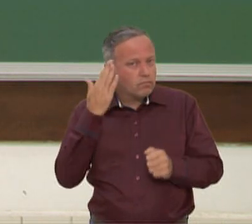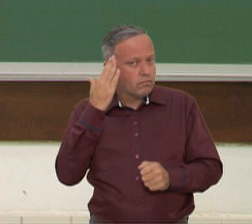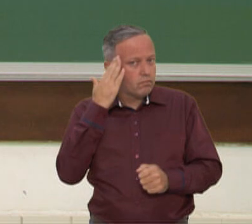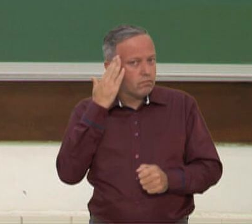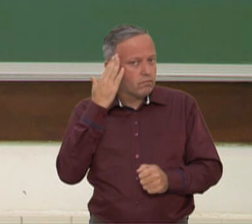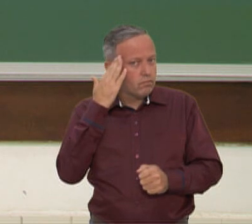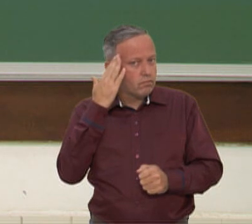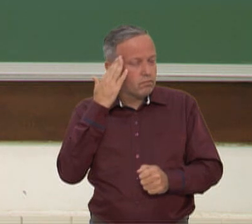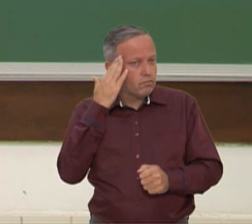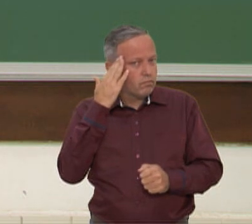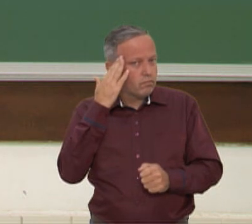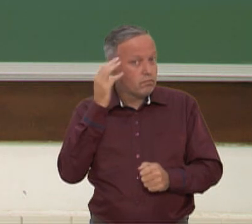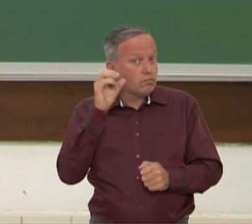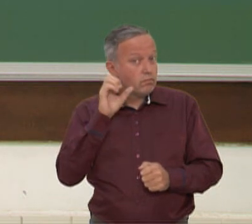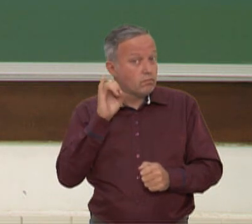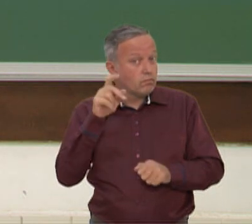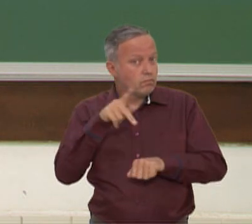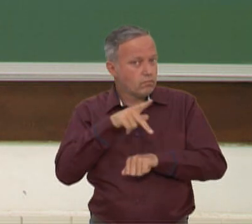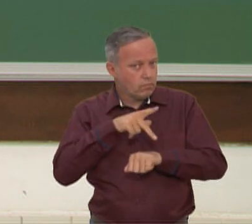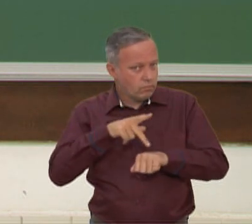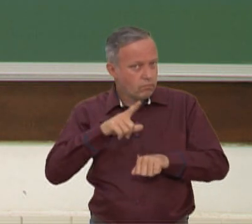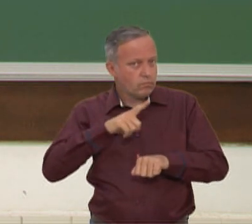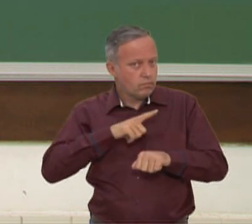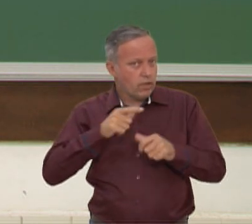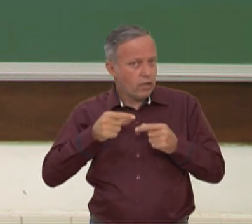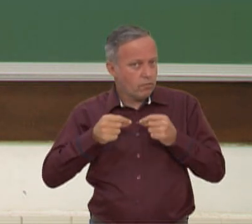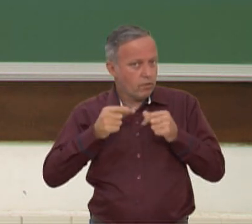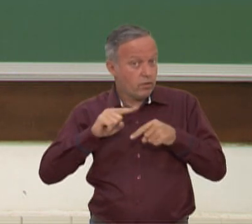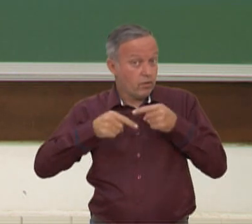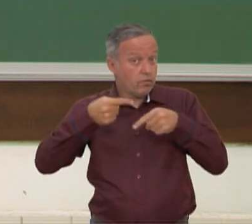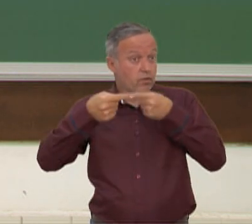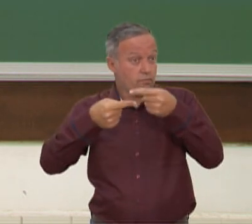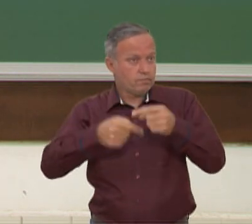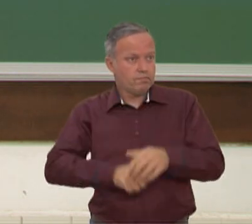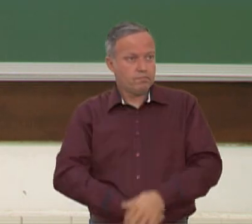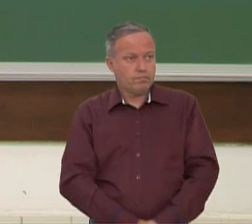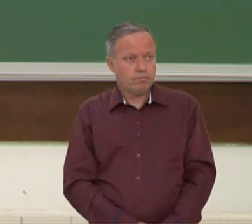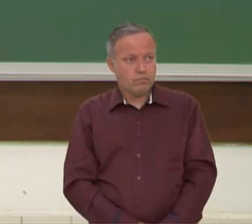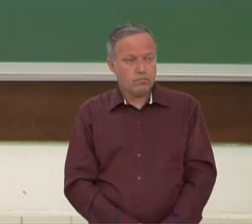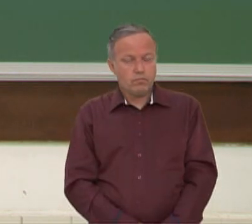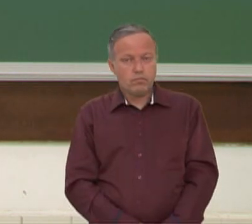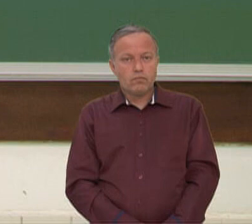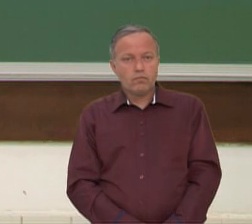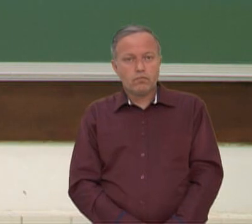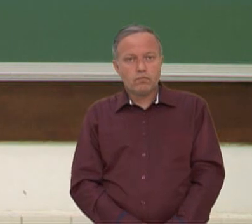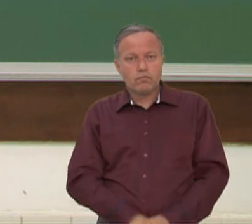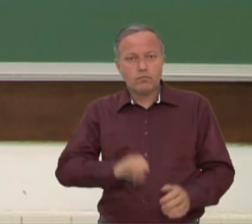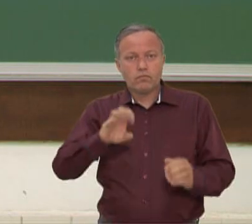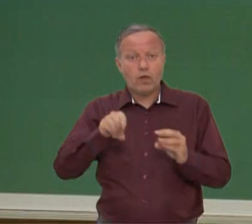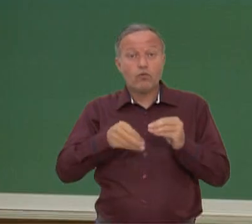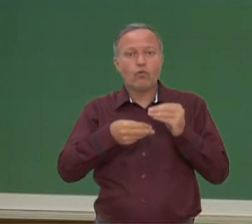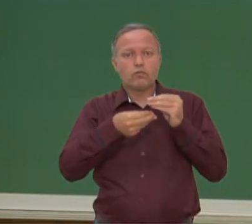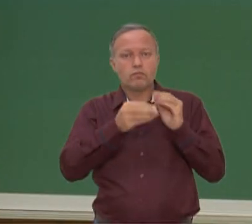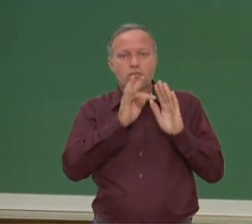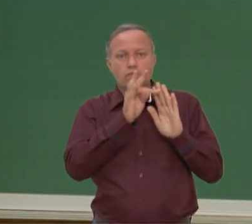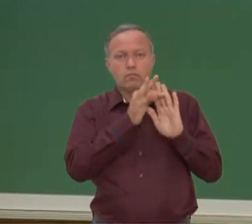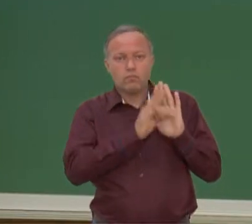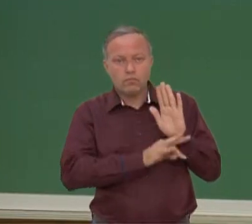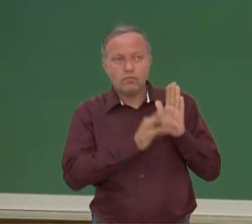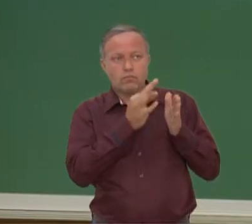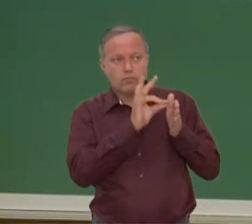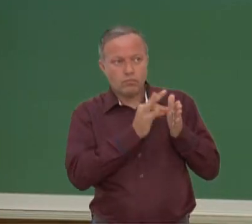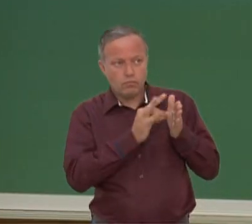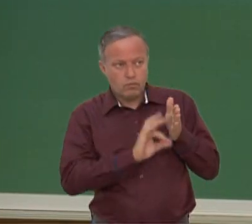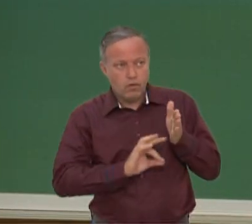possa pensar se o país tem uma economia desenvolvida ou não. Então vamos lá. Se você colocou que é a disponibilidade de